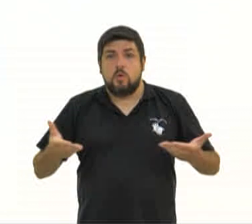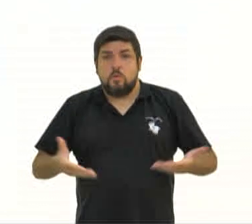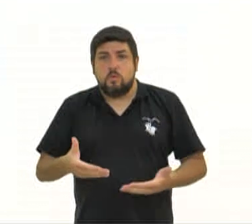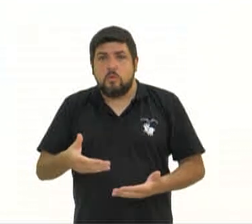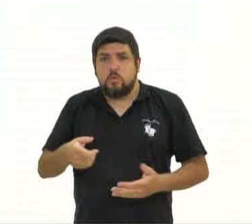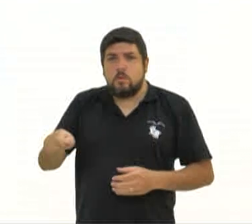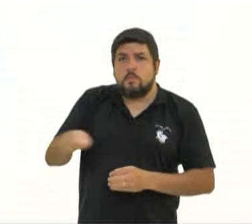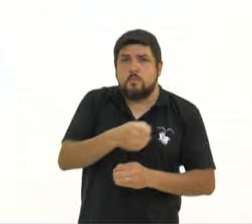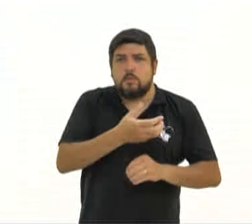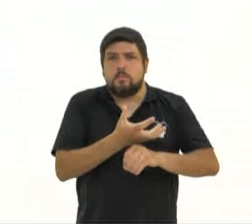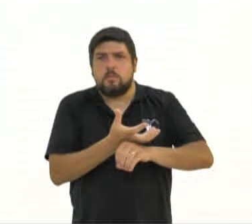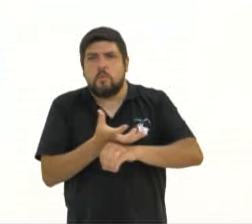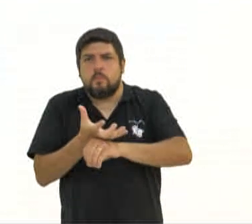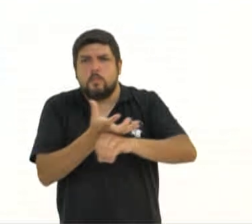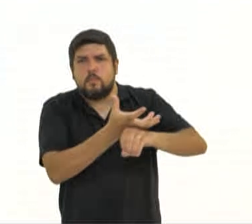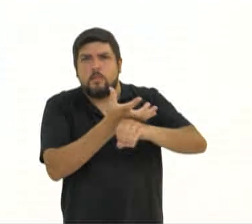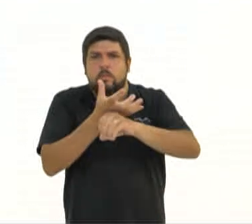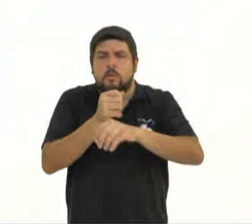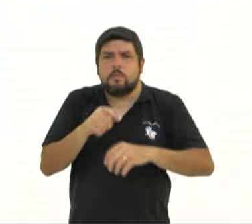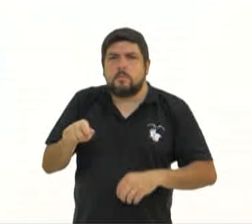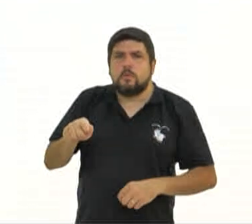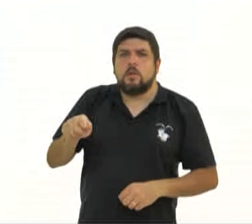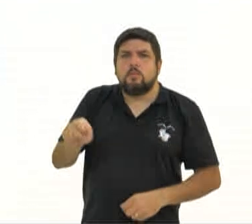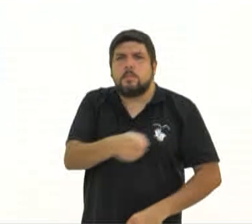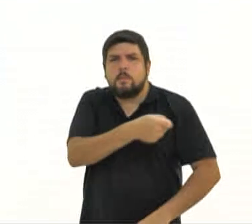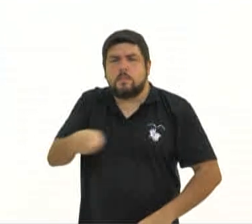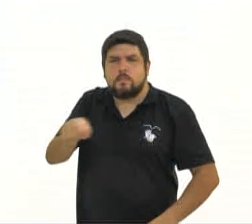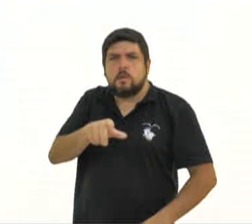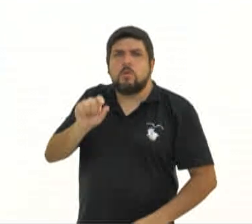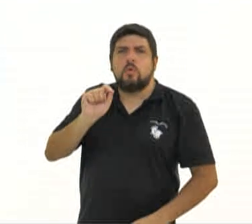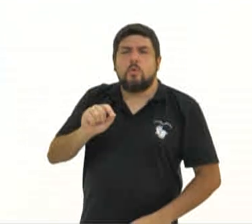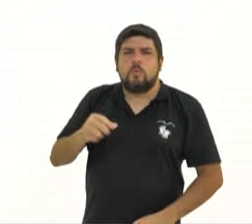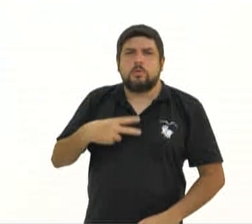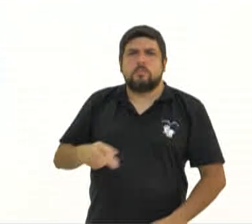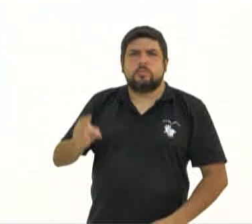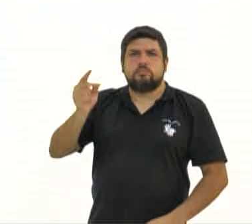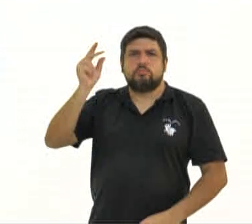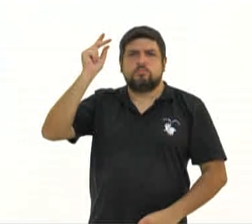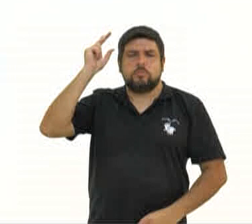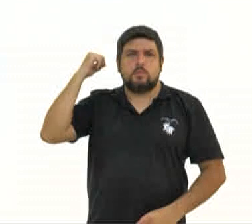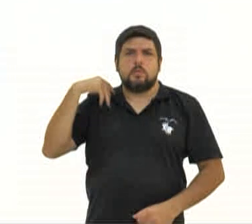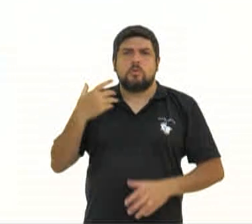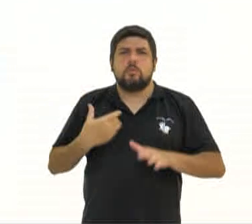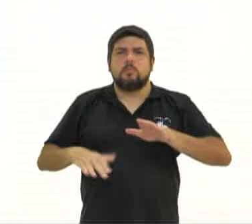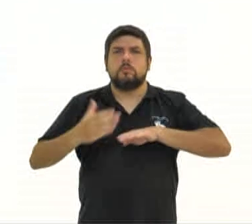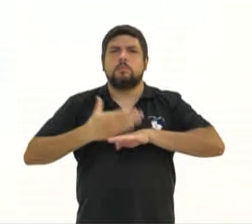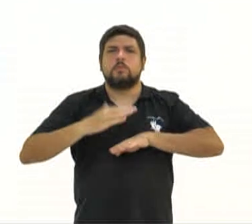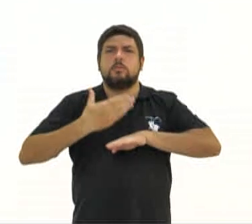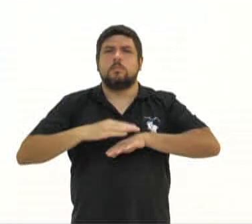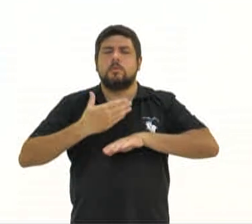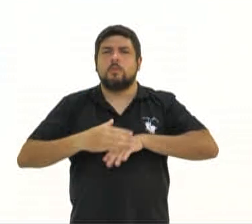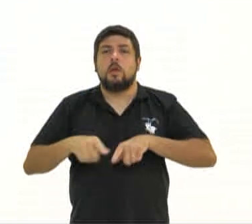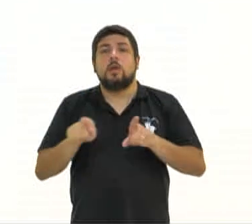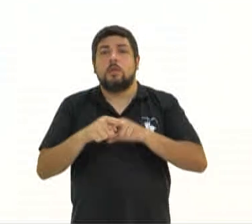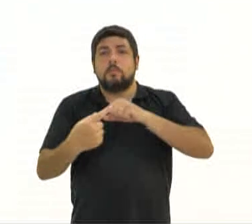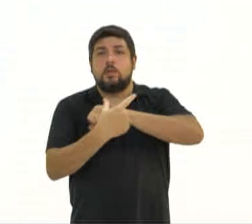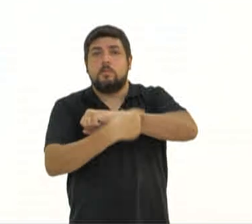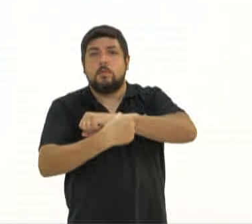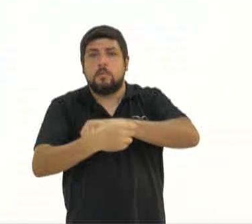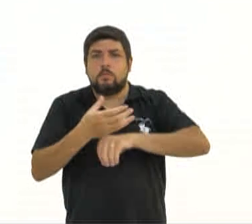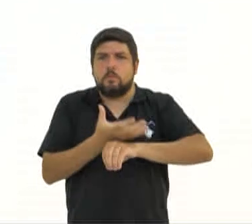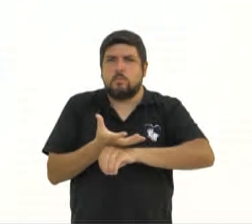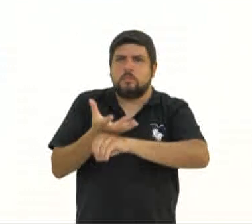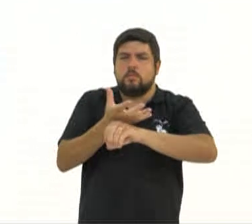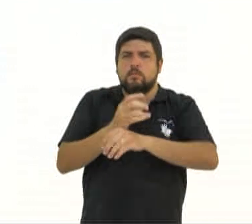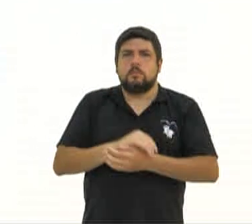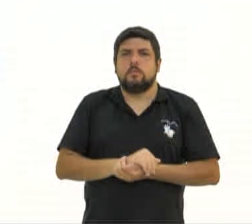nome da casa lá do Duque de Belfort, que era praticado esse jogo de raquete e peteca, né? Então, a casa chamava-se Badminton